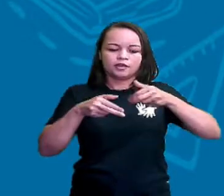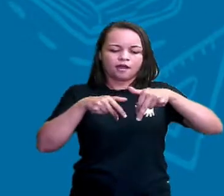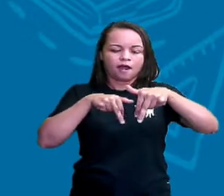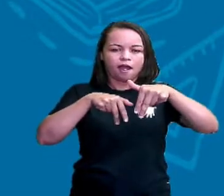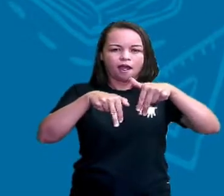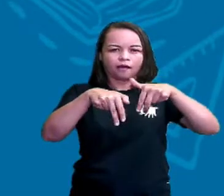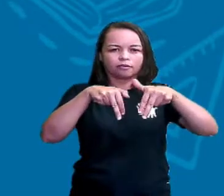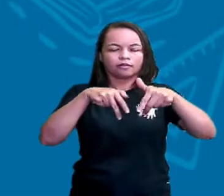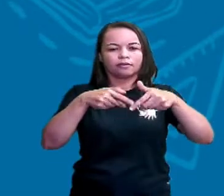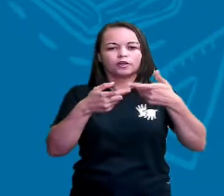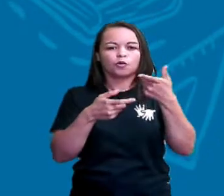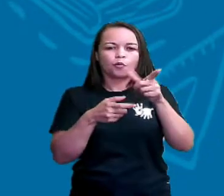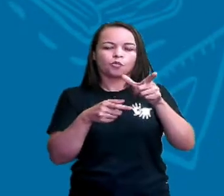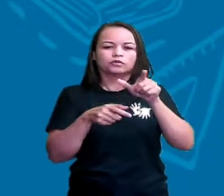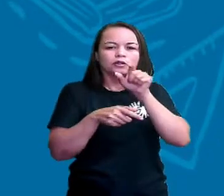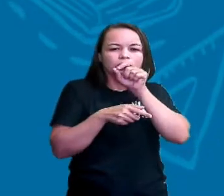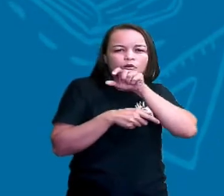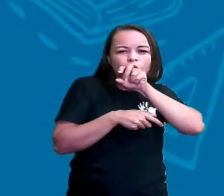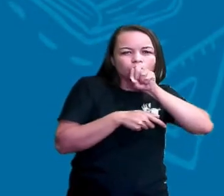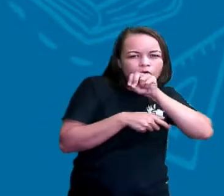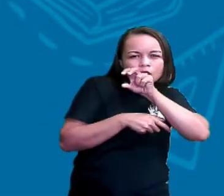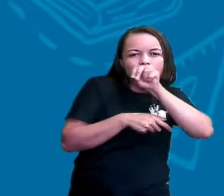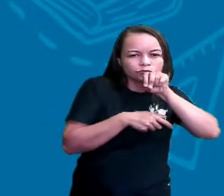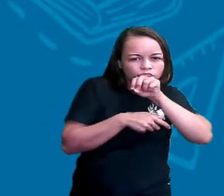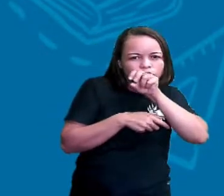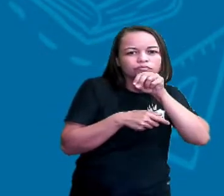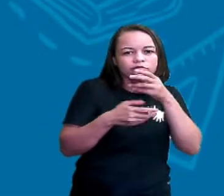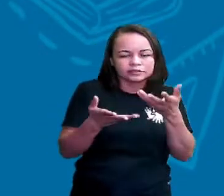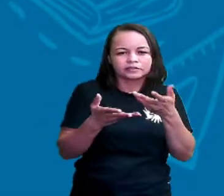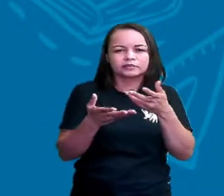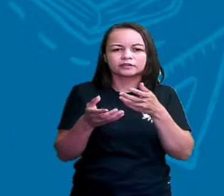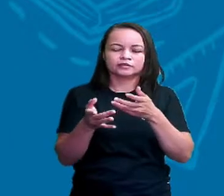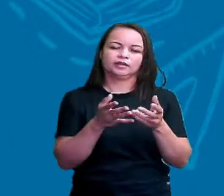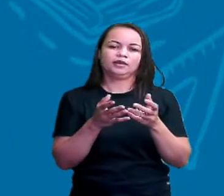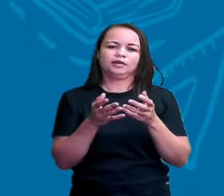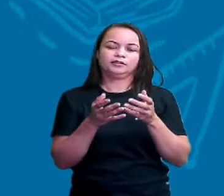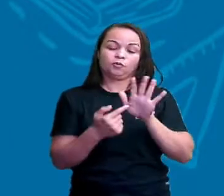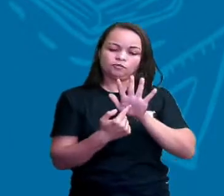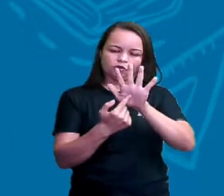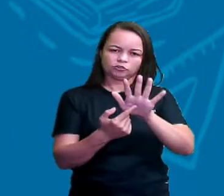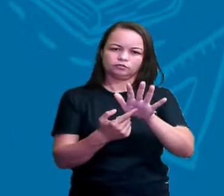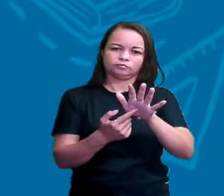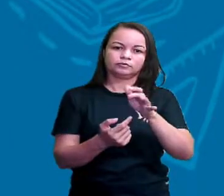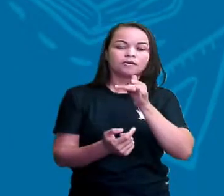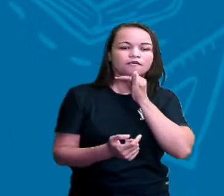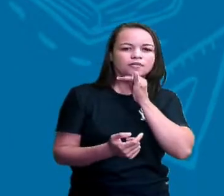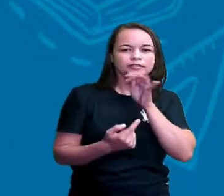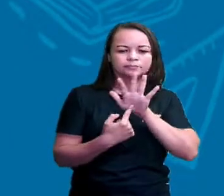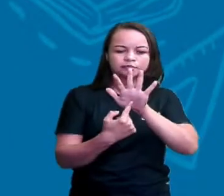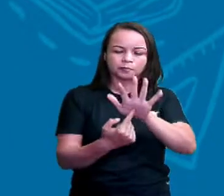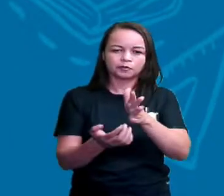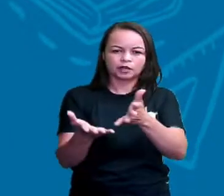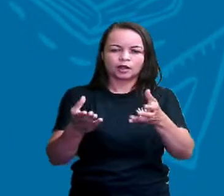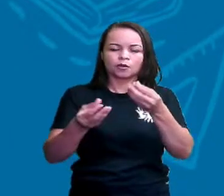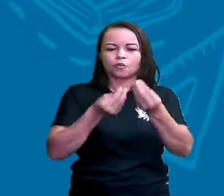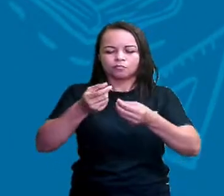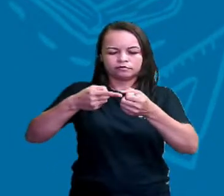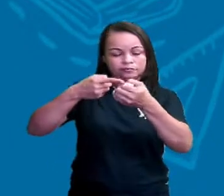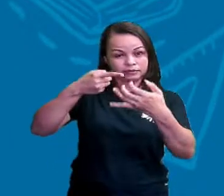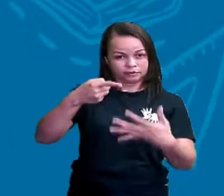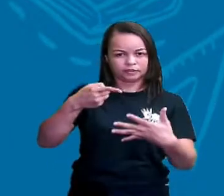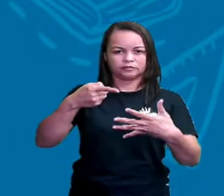são 5 características que eu quis trazer aqui para vocês para mostrar, dar exemplo de como a gente pode estar classificando, agrupando